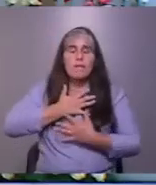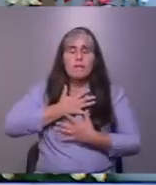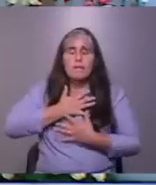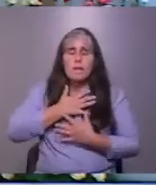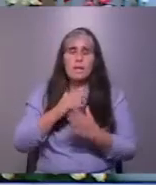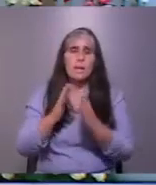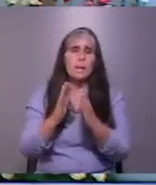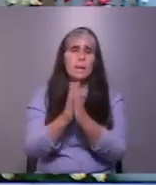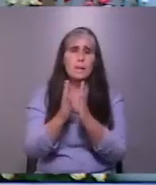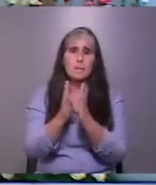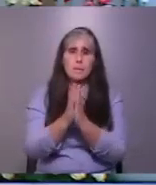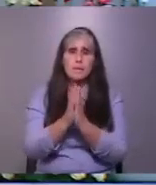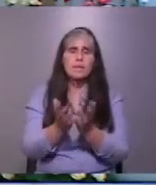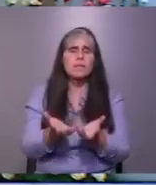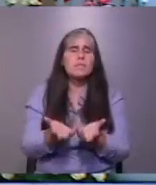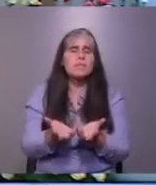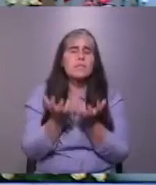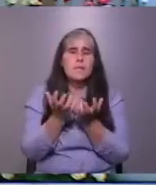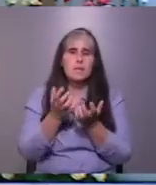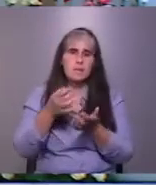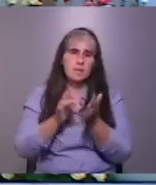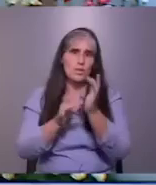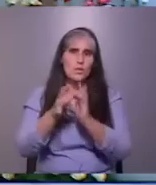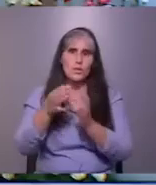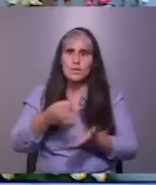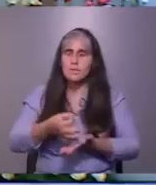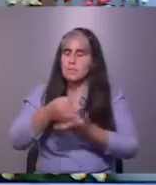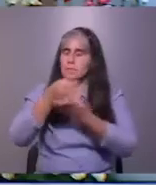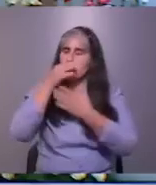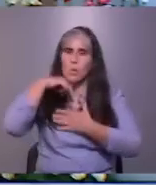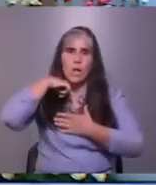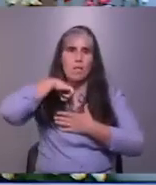tinha de poder comungar, um desejo ardente.